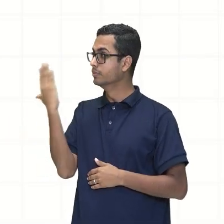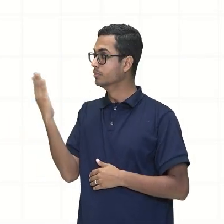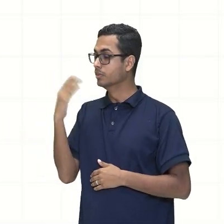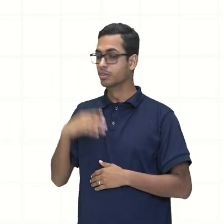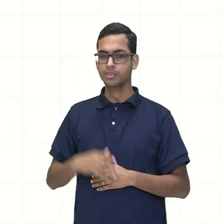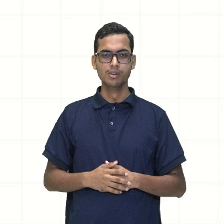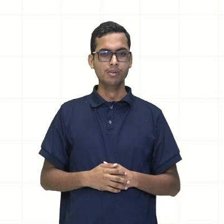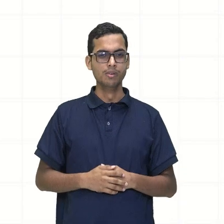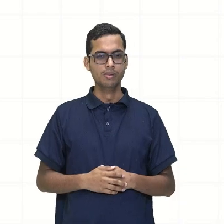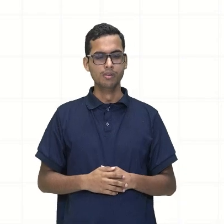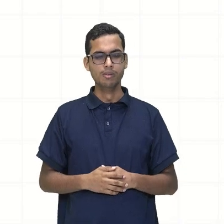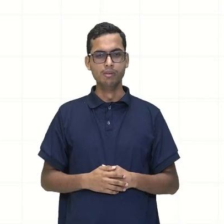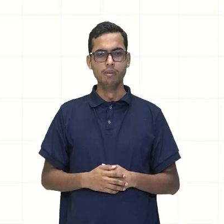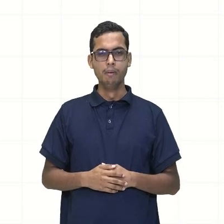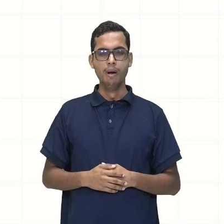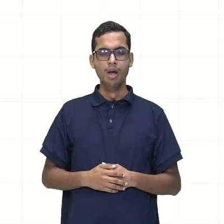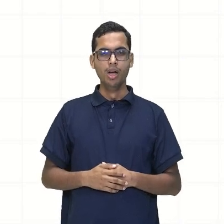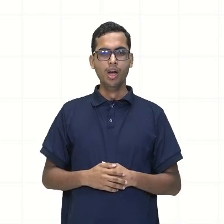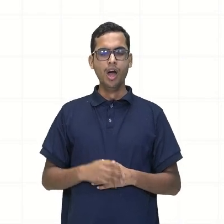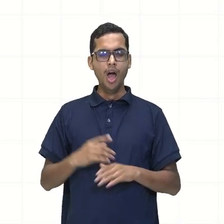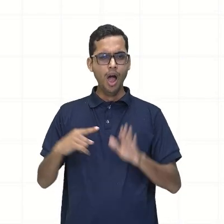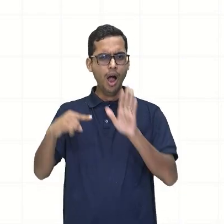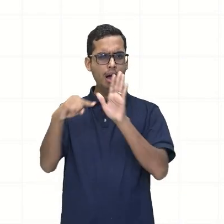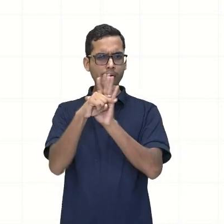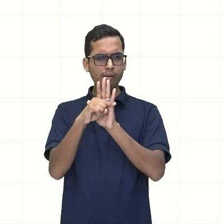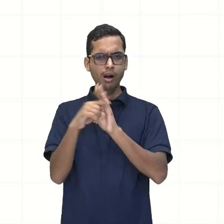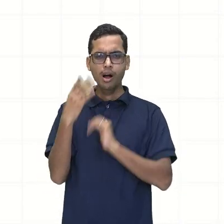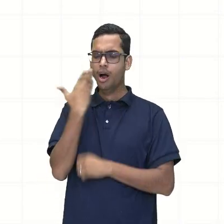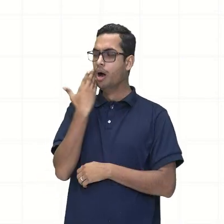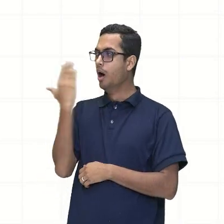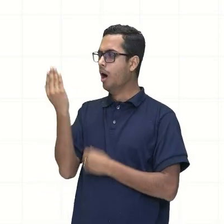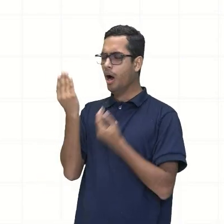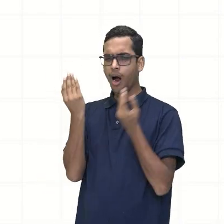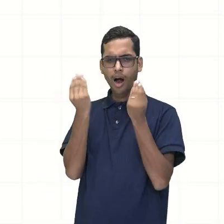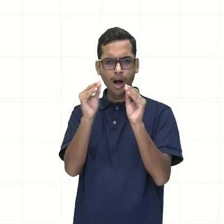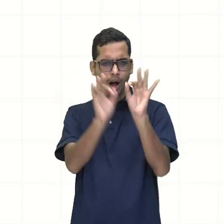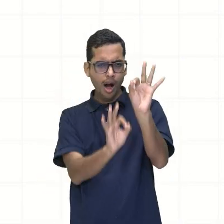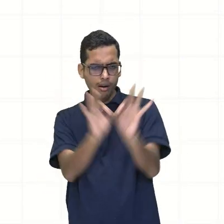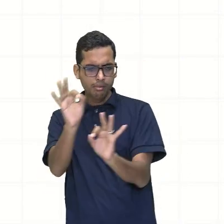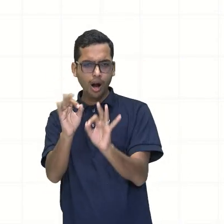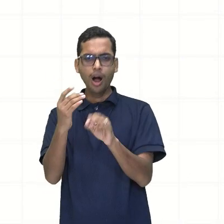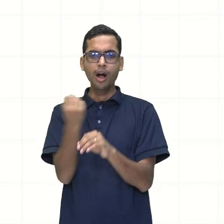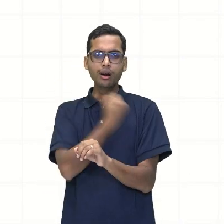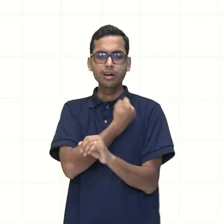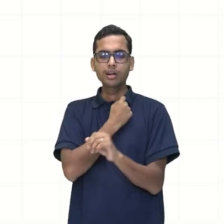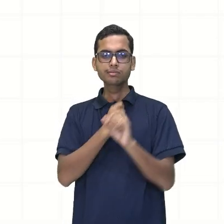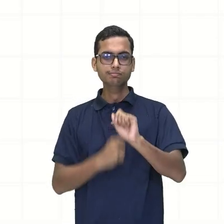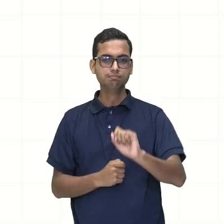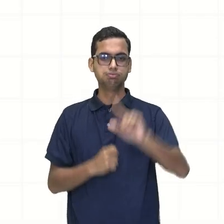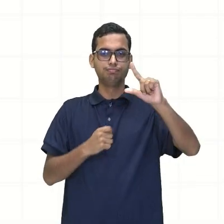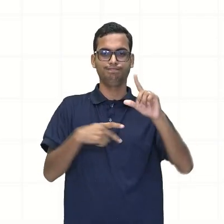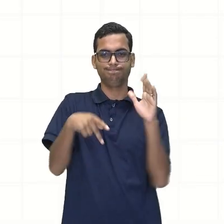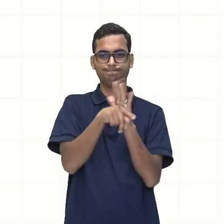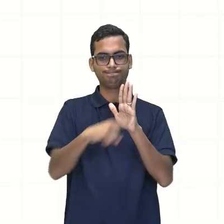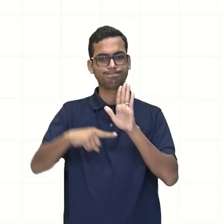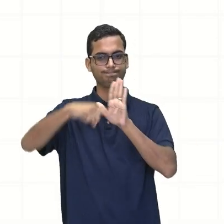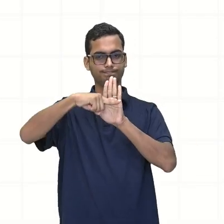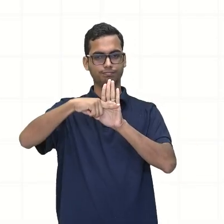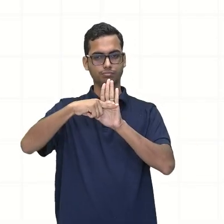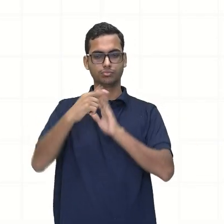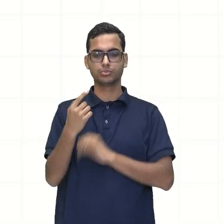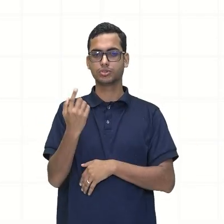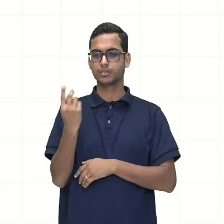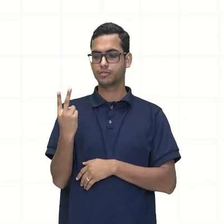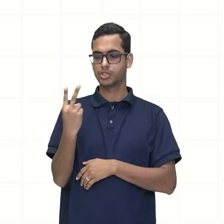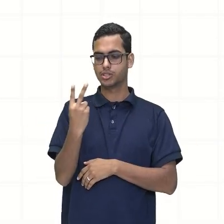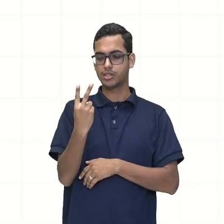sinal aqui, ó, de menos, ele está com o número maior, que é o número 21. Então,